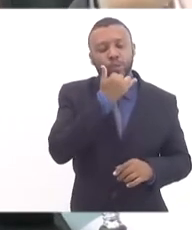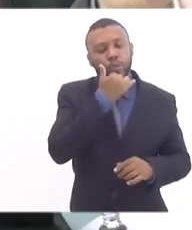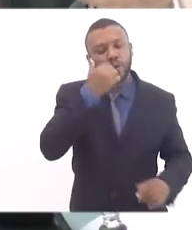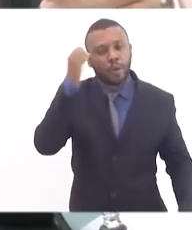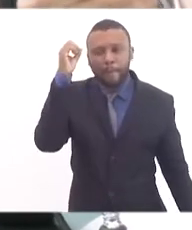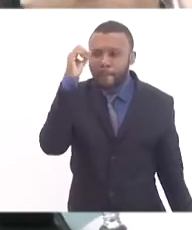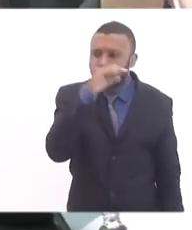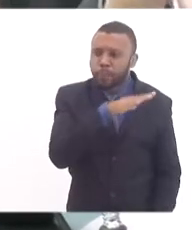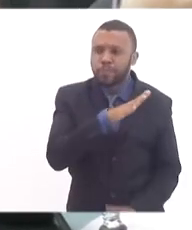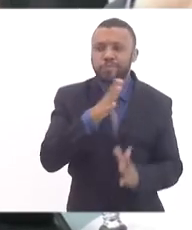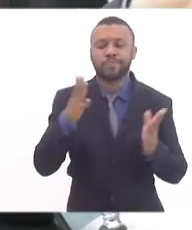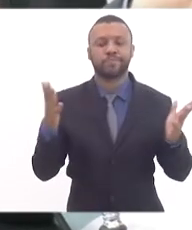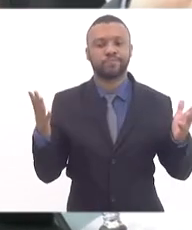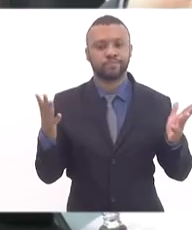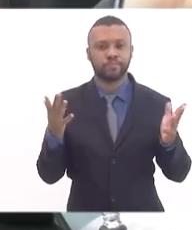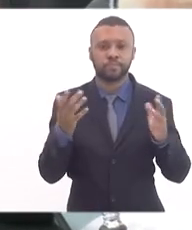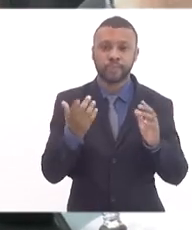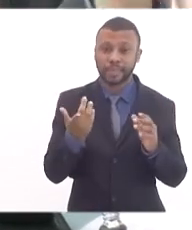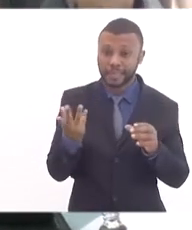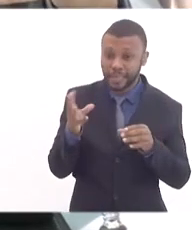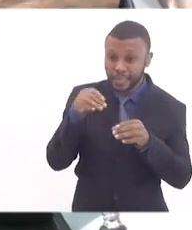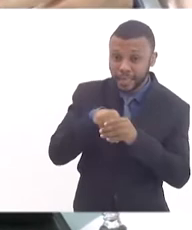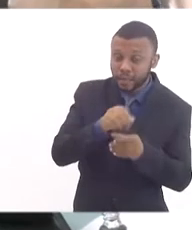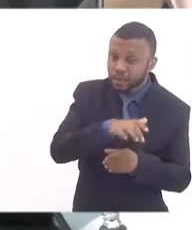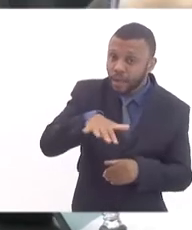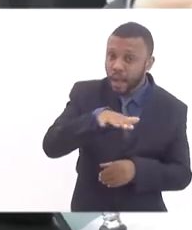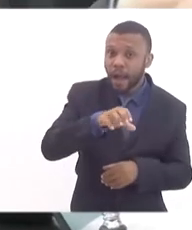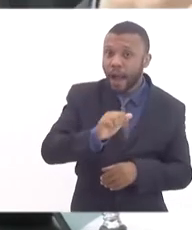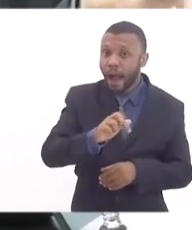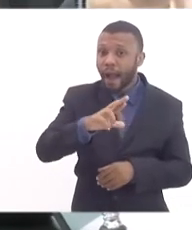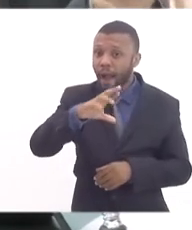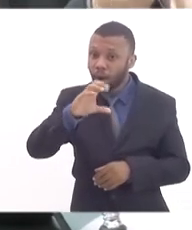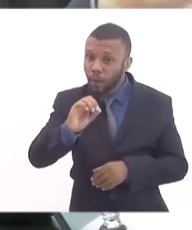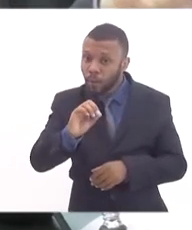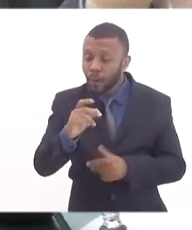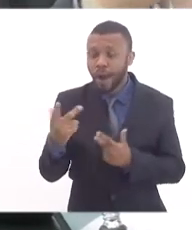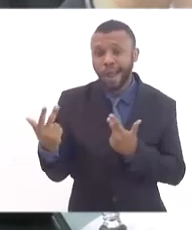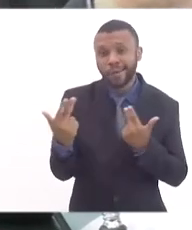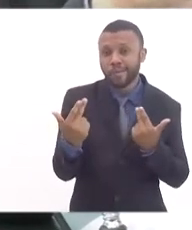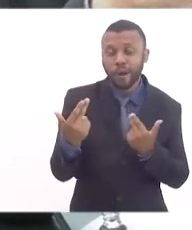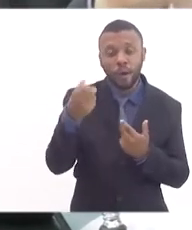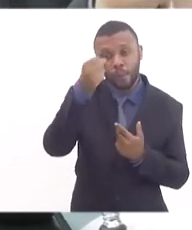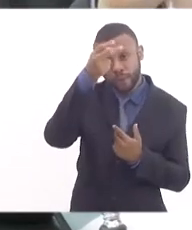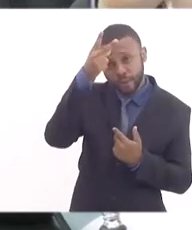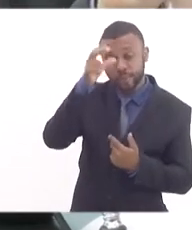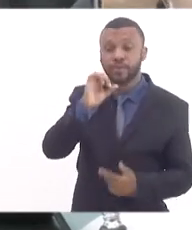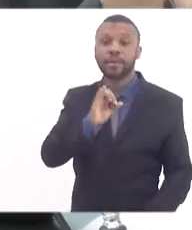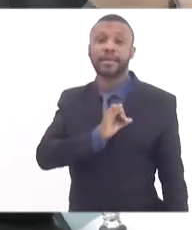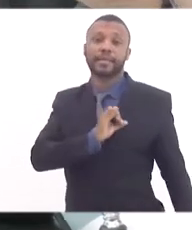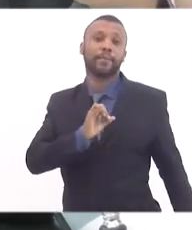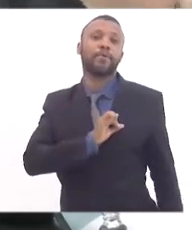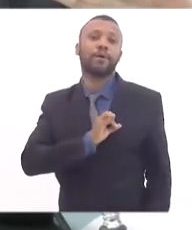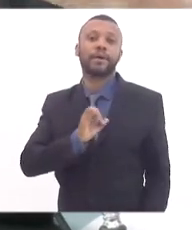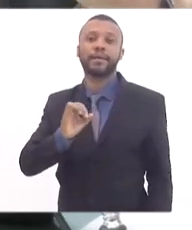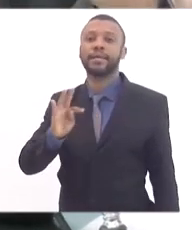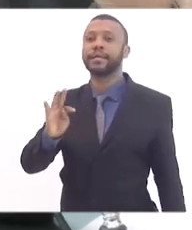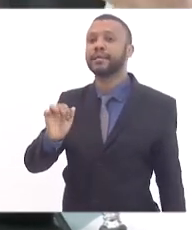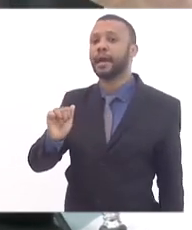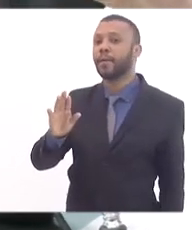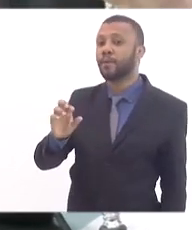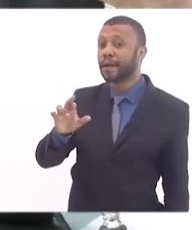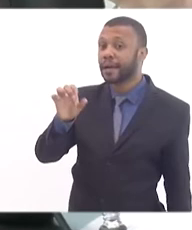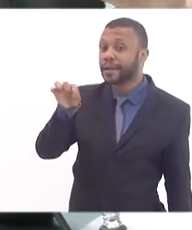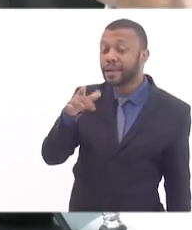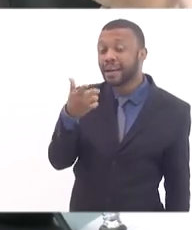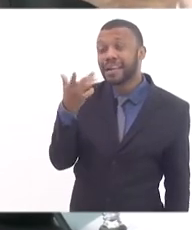ele tá tanto no ar quanto pra o município de Itaboraí Então essa coisa denominar